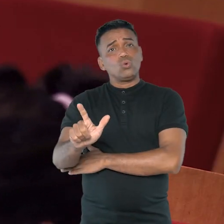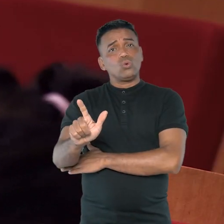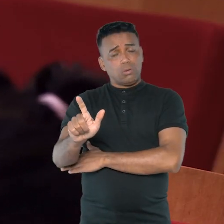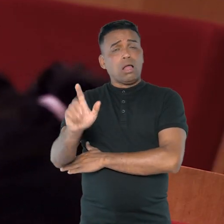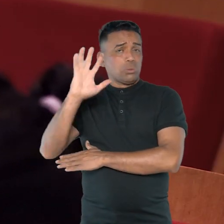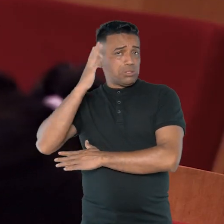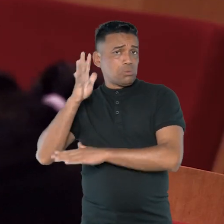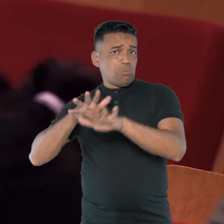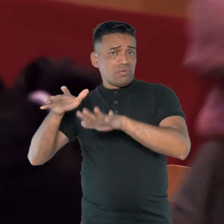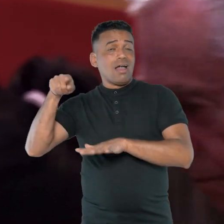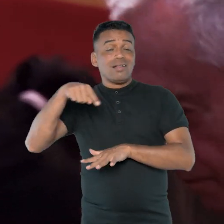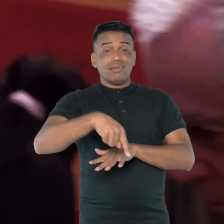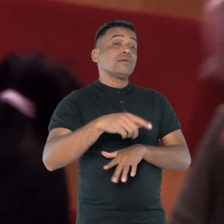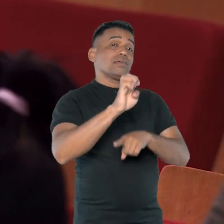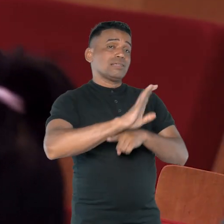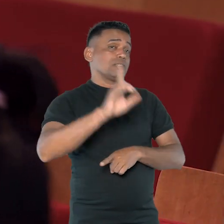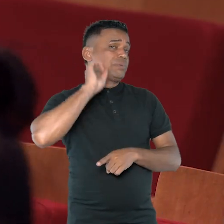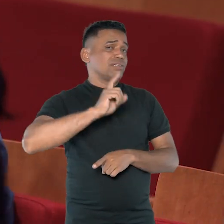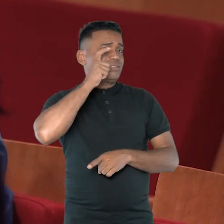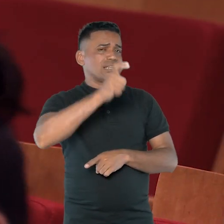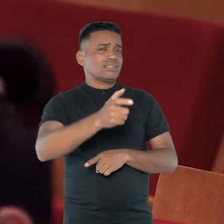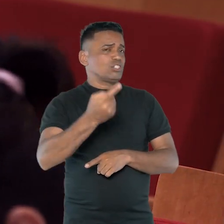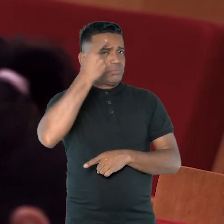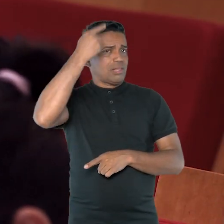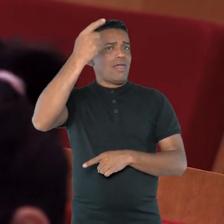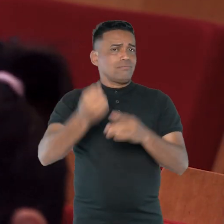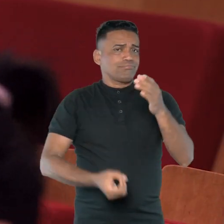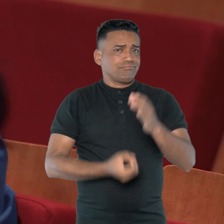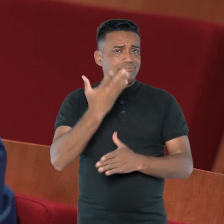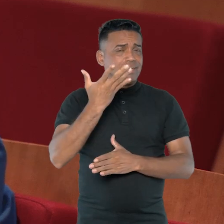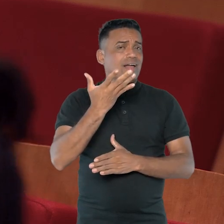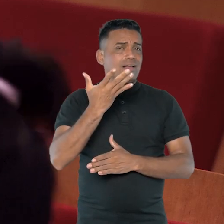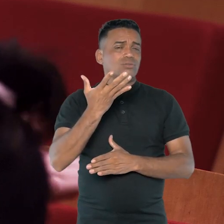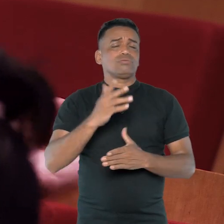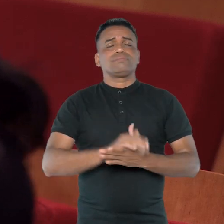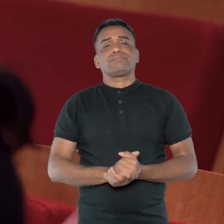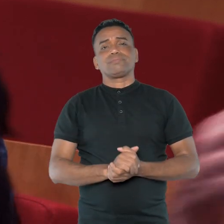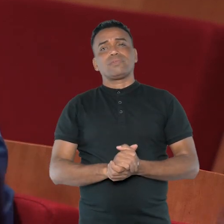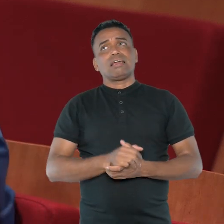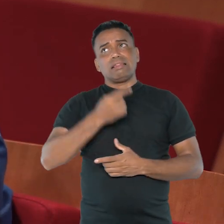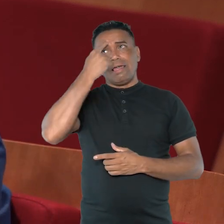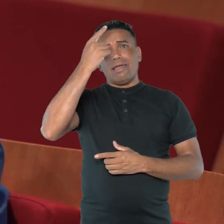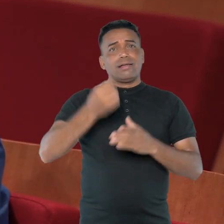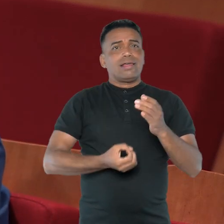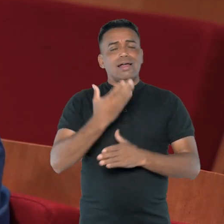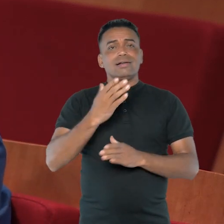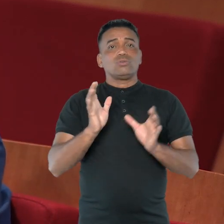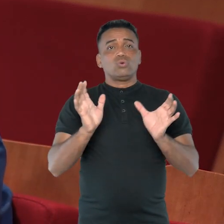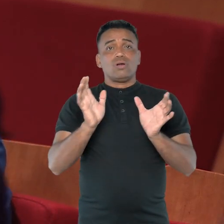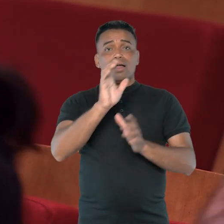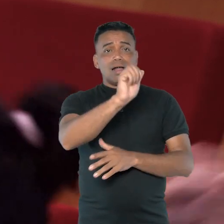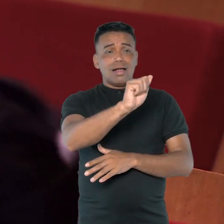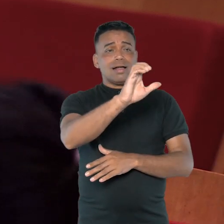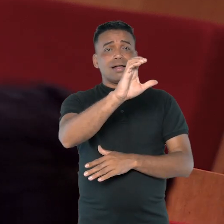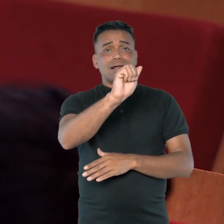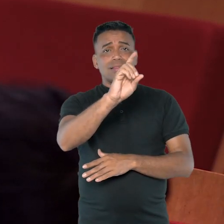aqui em Minas também, interessantíssimo. Foi criada, você deve saber mais que eu, o Carlos também, a